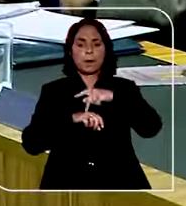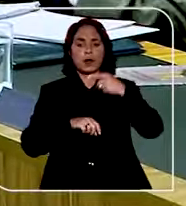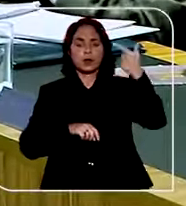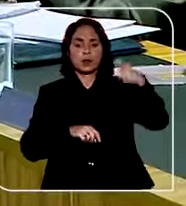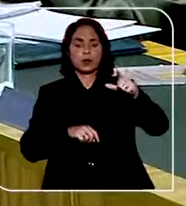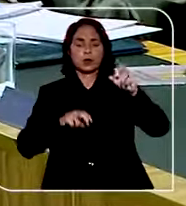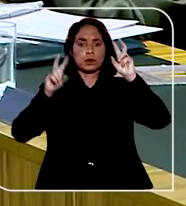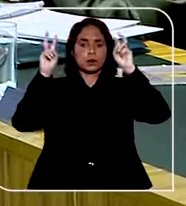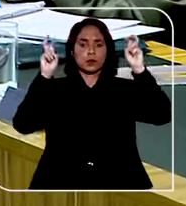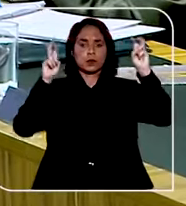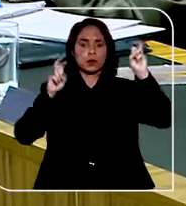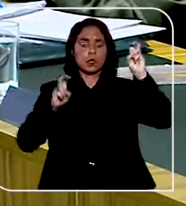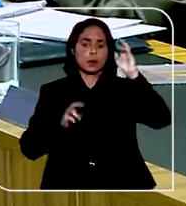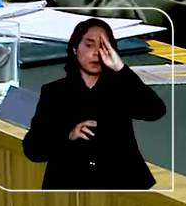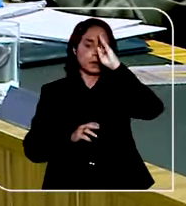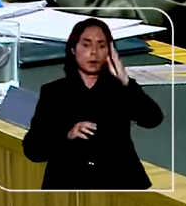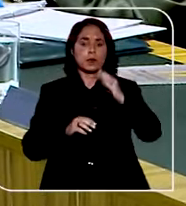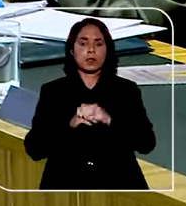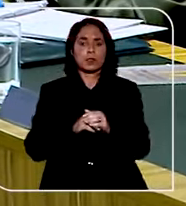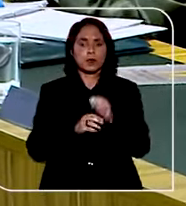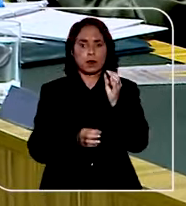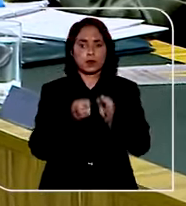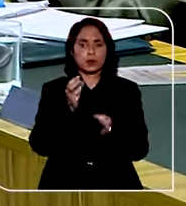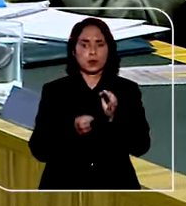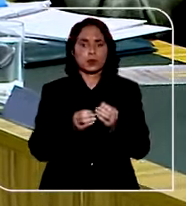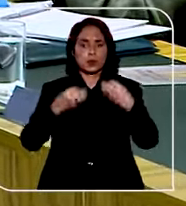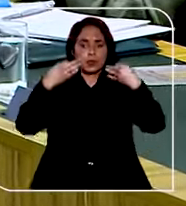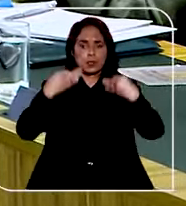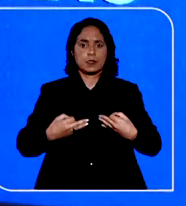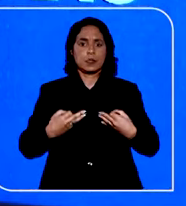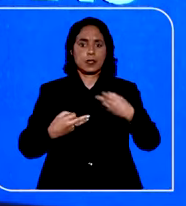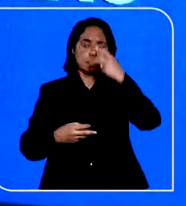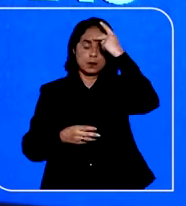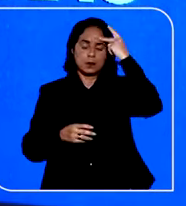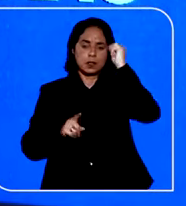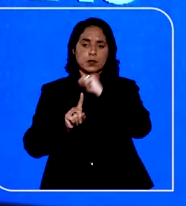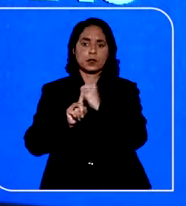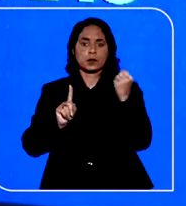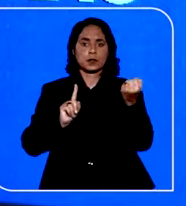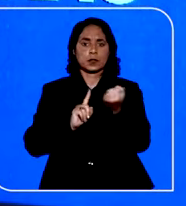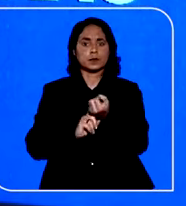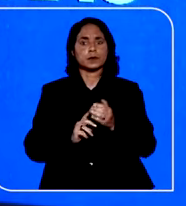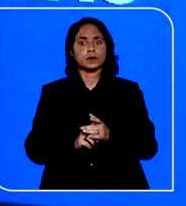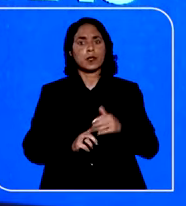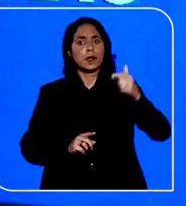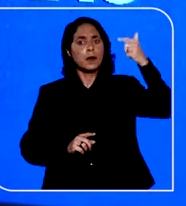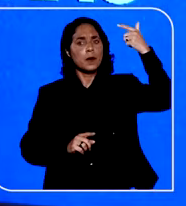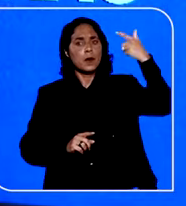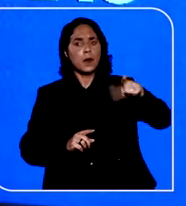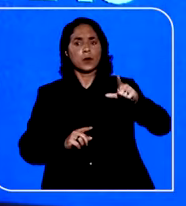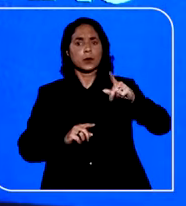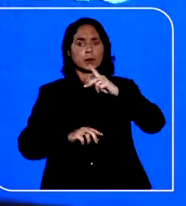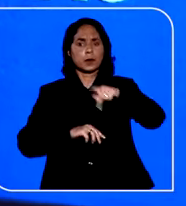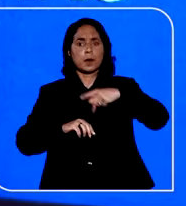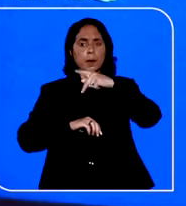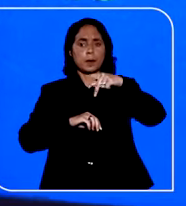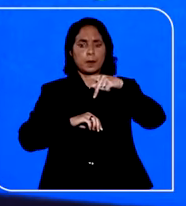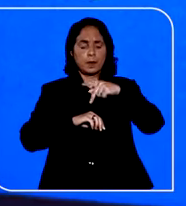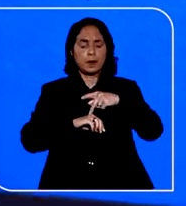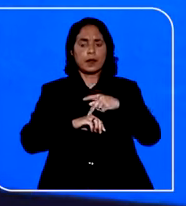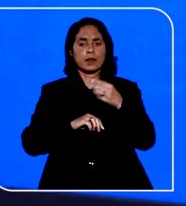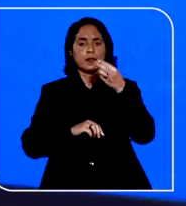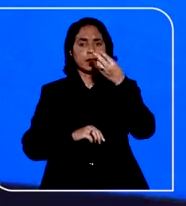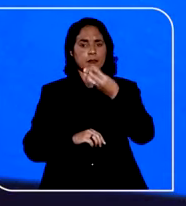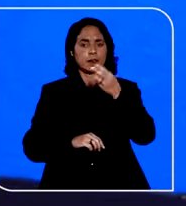central a justiça em dia para garantir a dignidade das pessoas e teve mais agenda internacional durante as